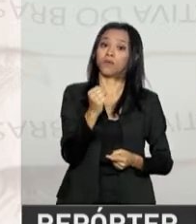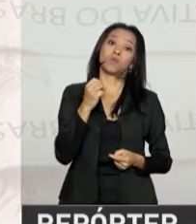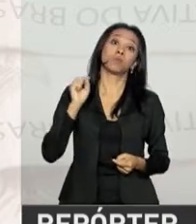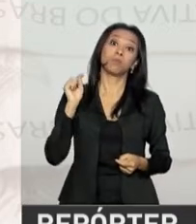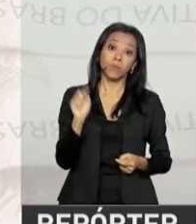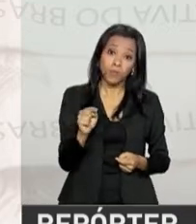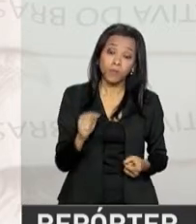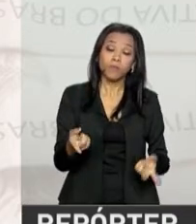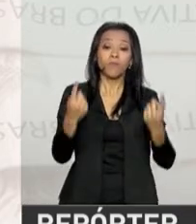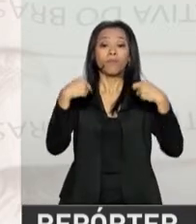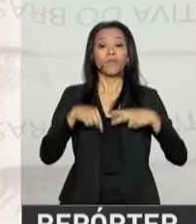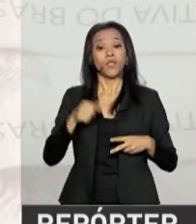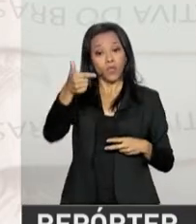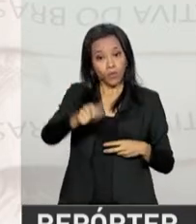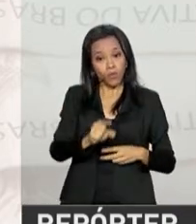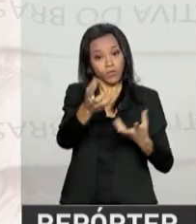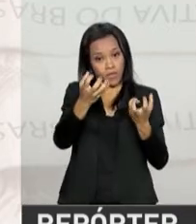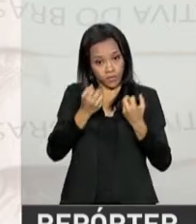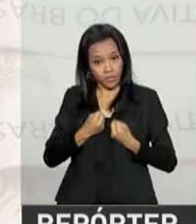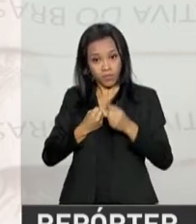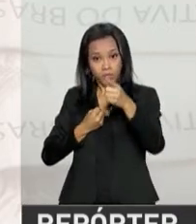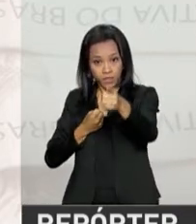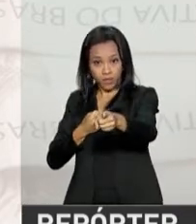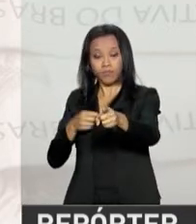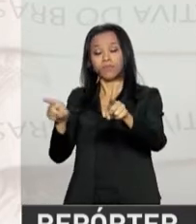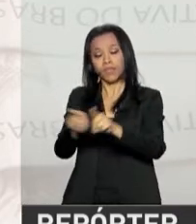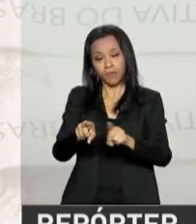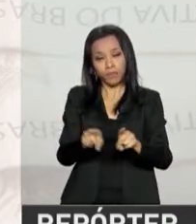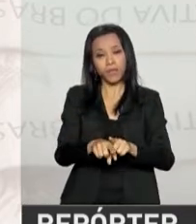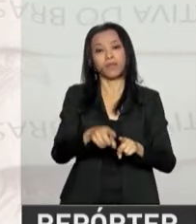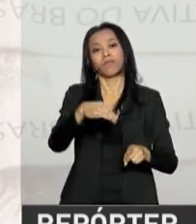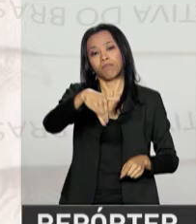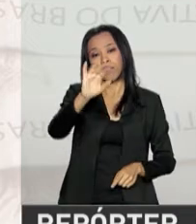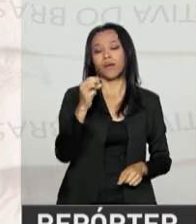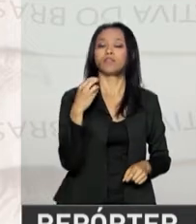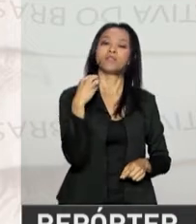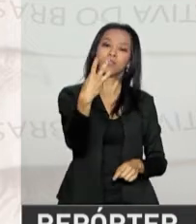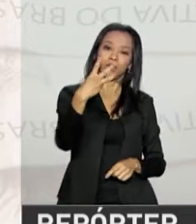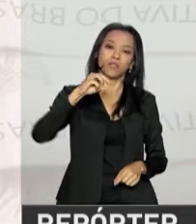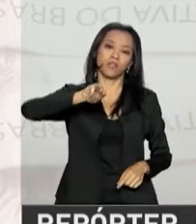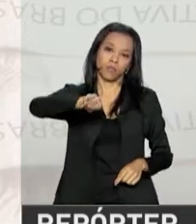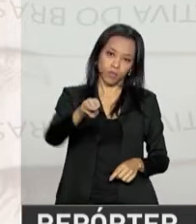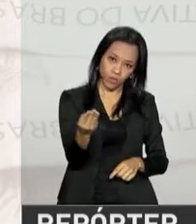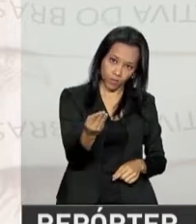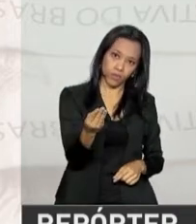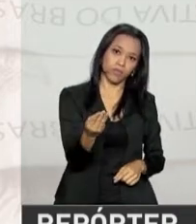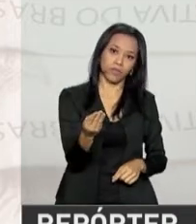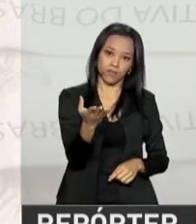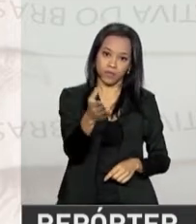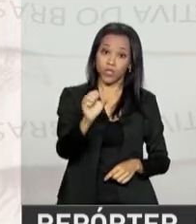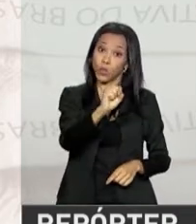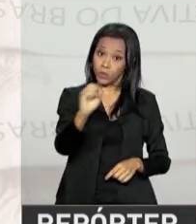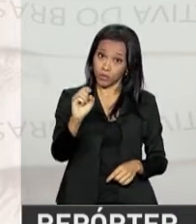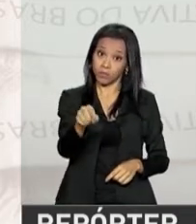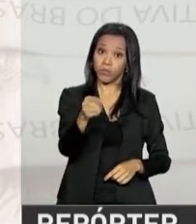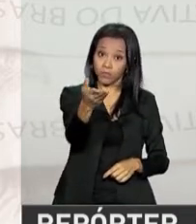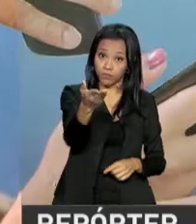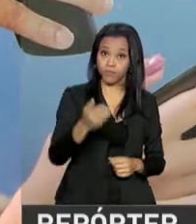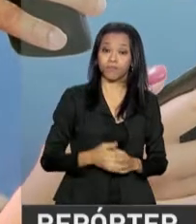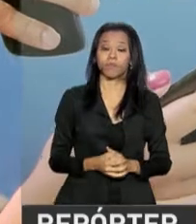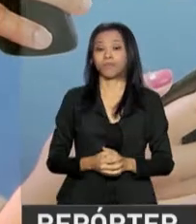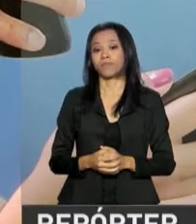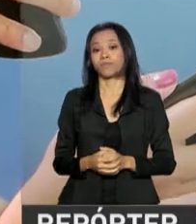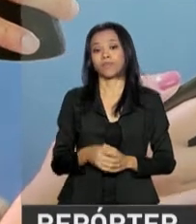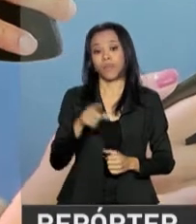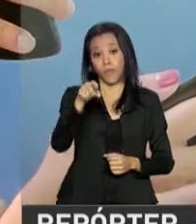e confea conselho federal de engenharia e agronomia com três milhões e oitocentos mil reais